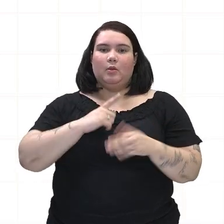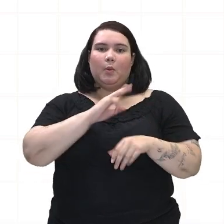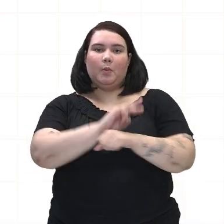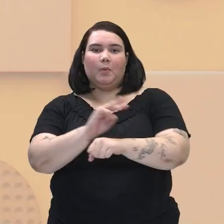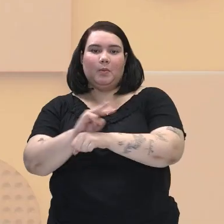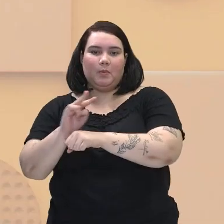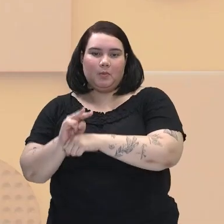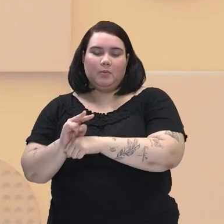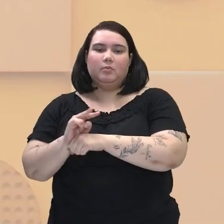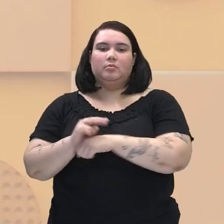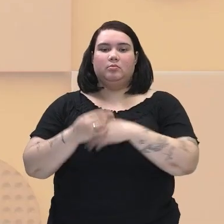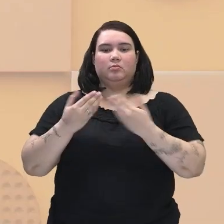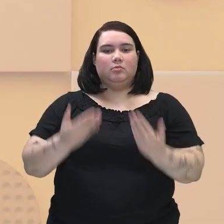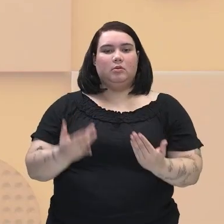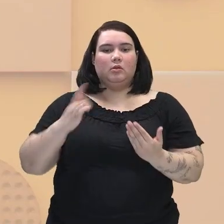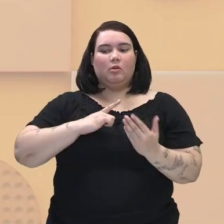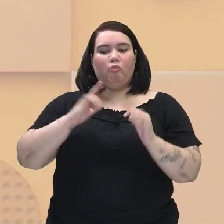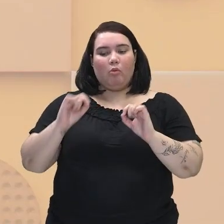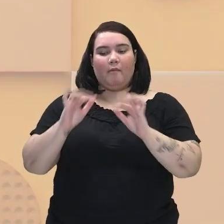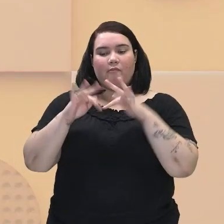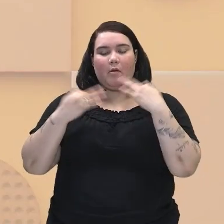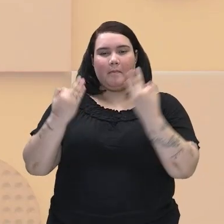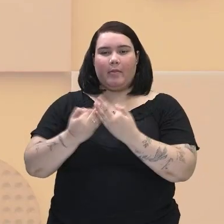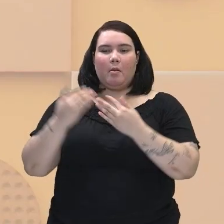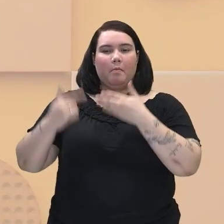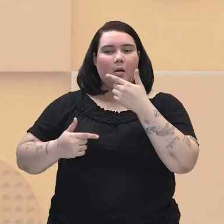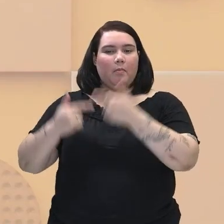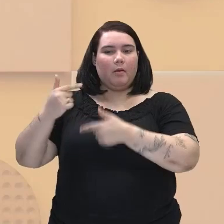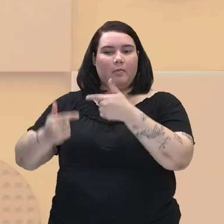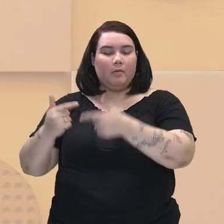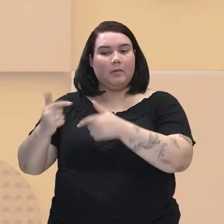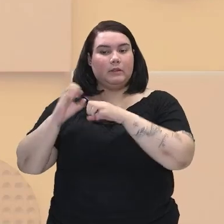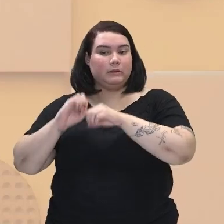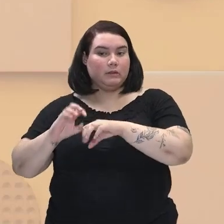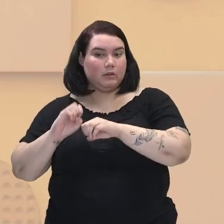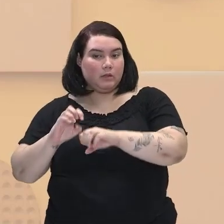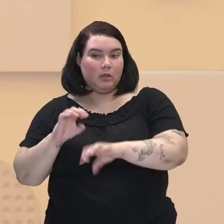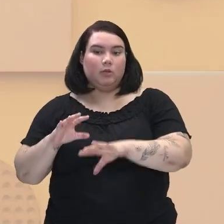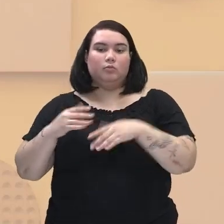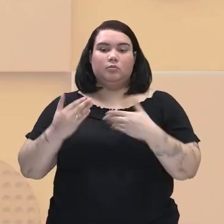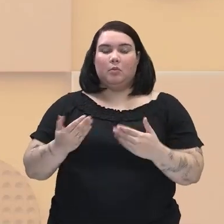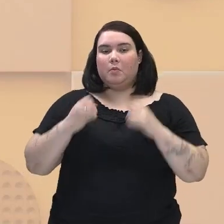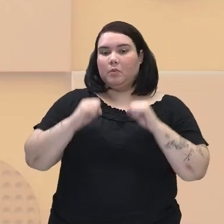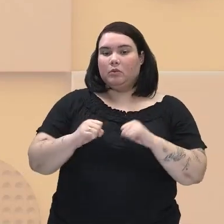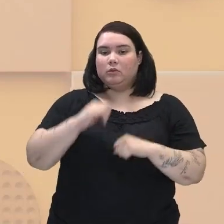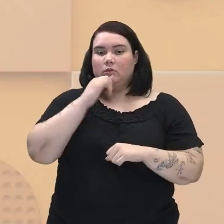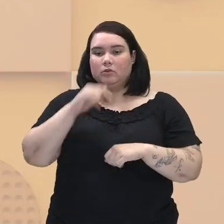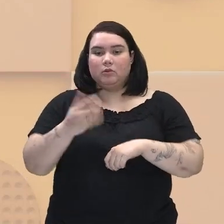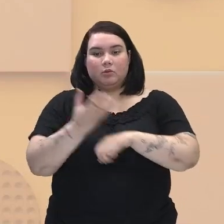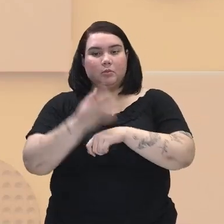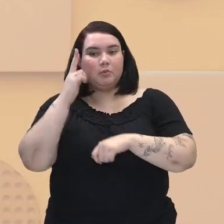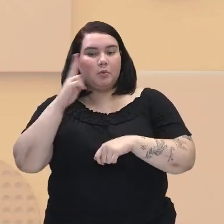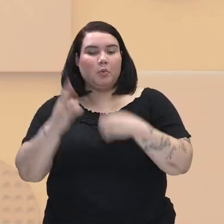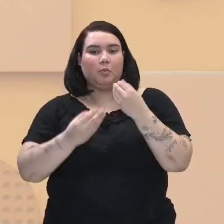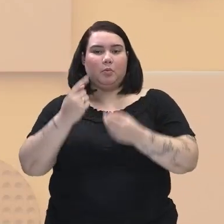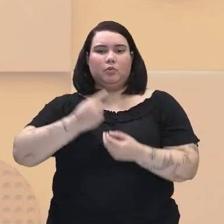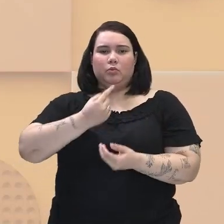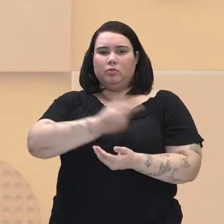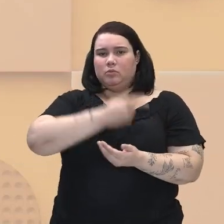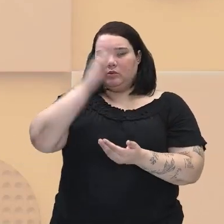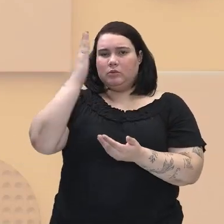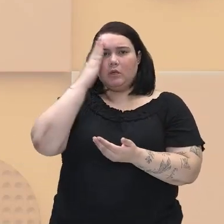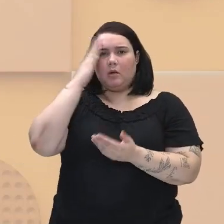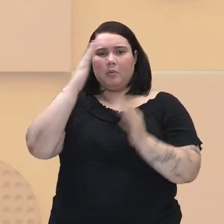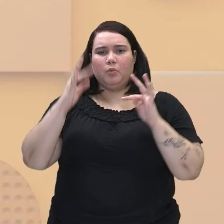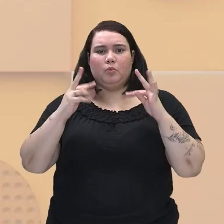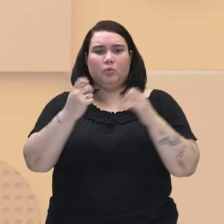preserva algo, passando para frente o que você sabe. Nós podemos trazer aqui para o nosso componente de história. Como é que a gente sabe de todas essas